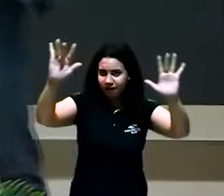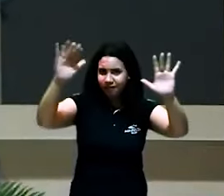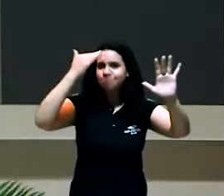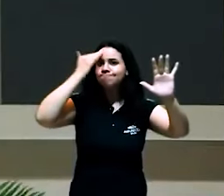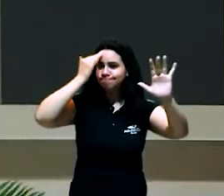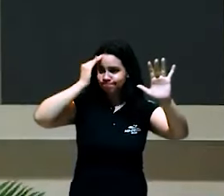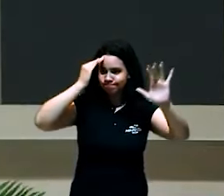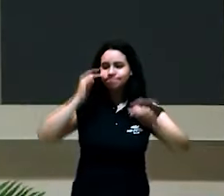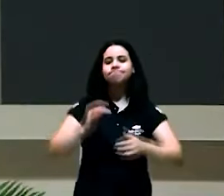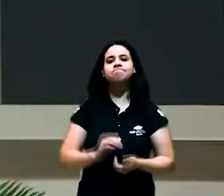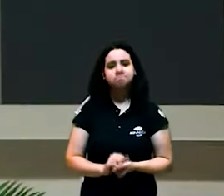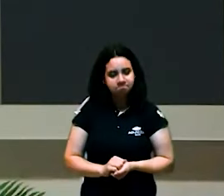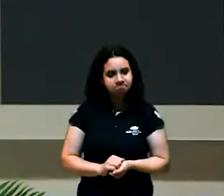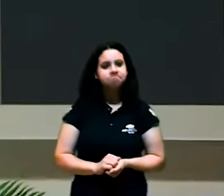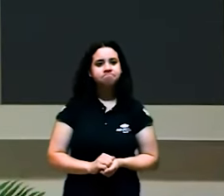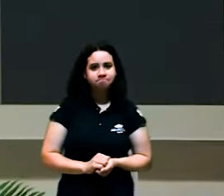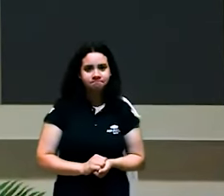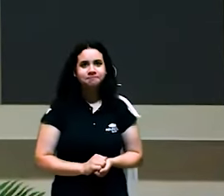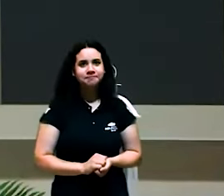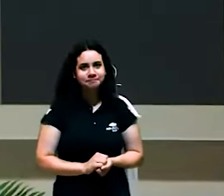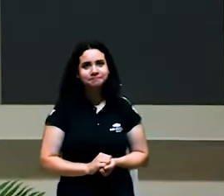ouço quanto dão glória a Deus nesta noite.